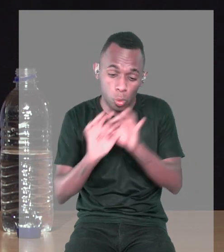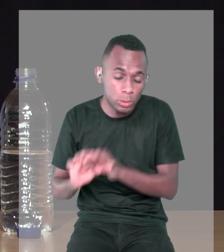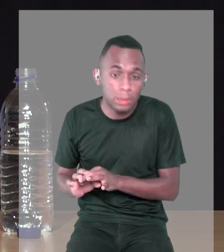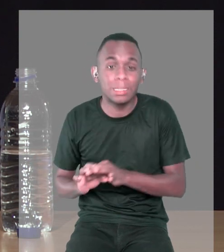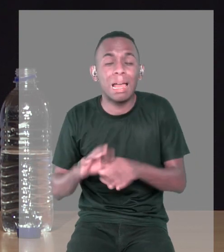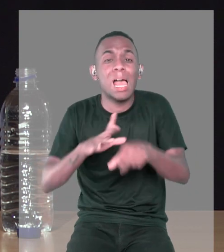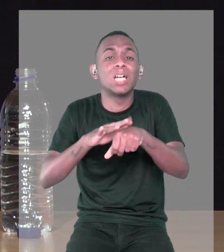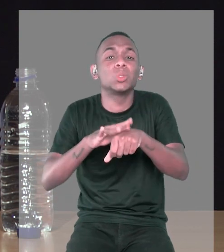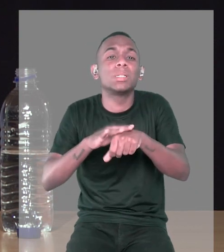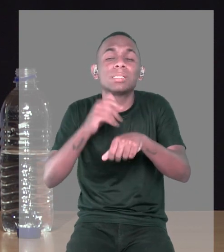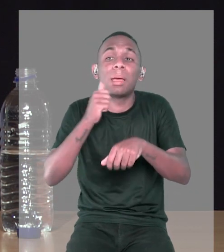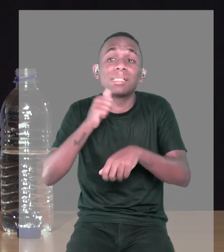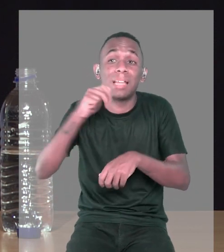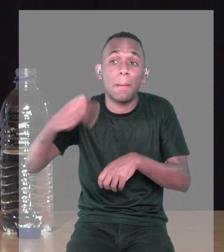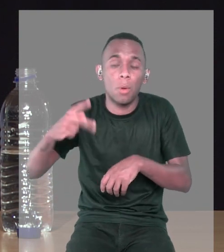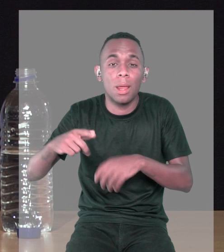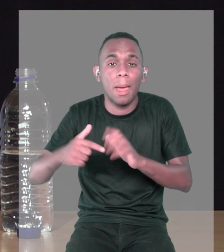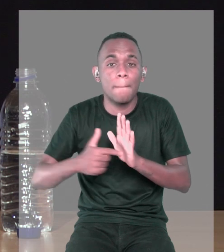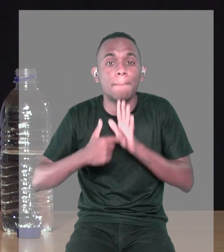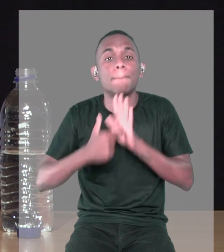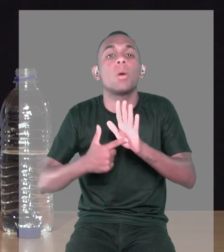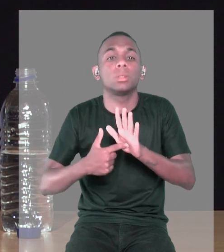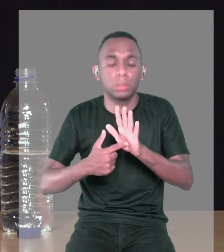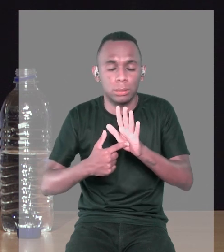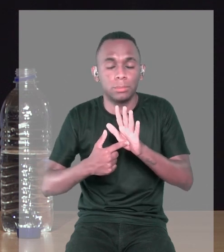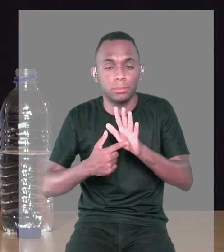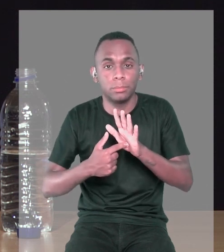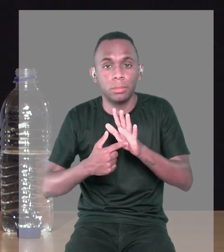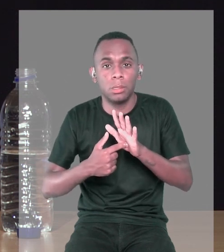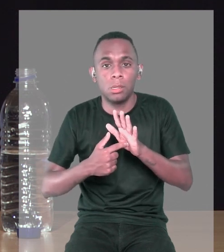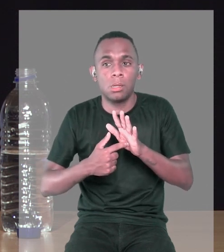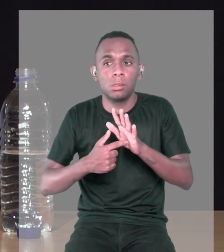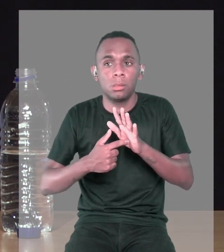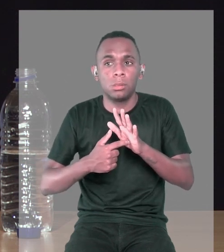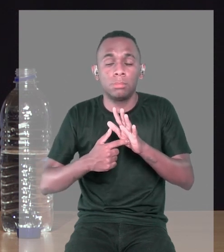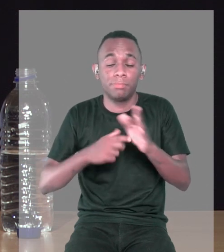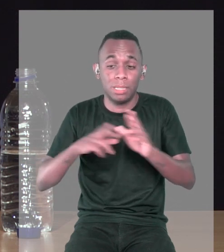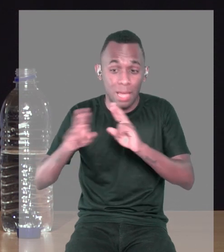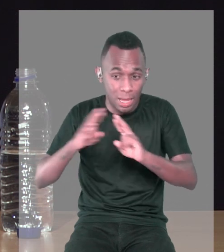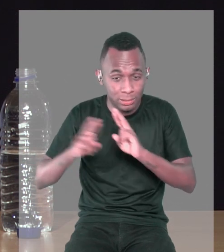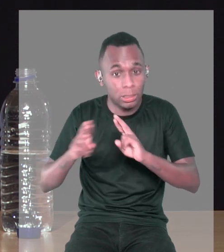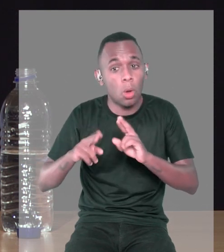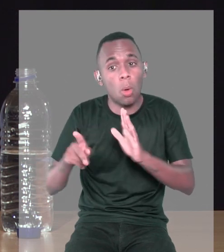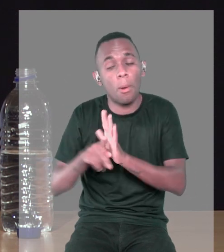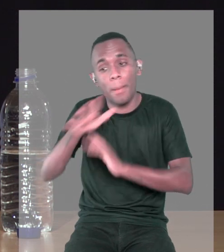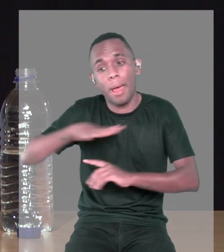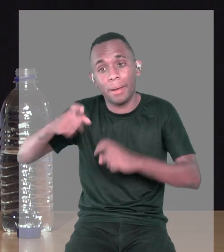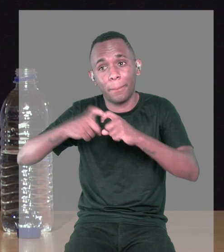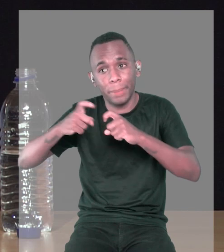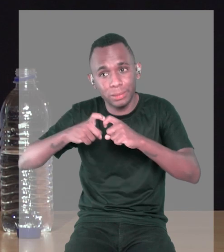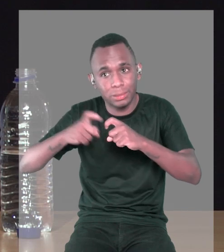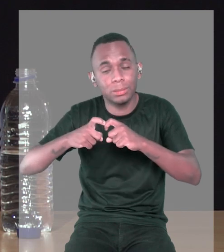Nesse contexto, a doença de Doreen deixa transparecer, em relação especificamente à